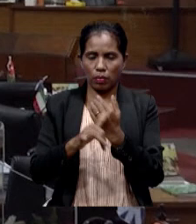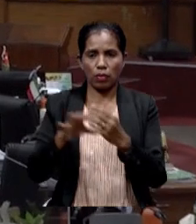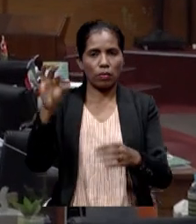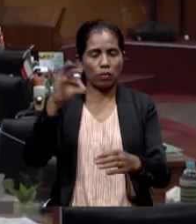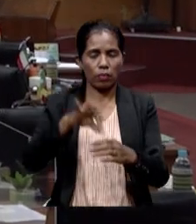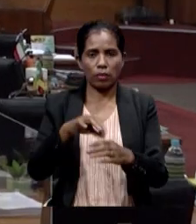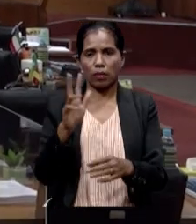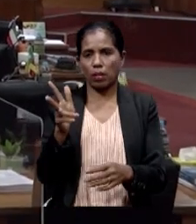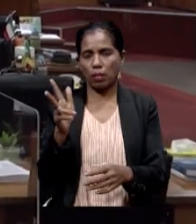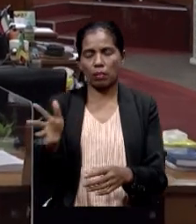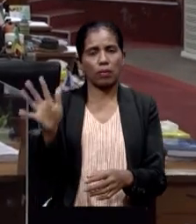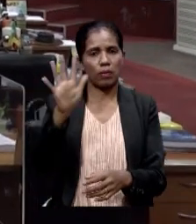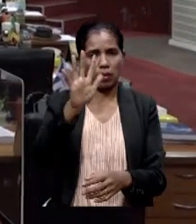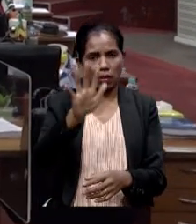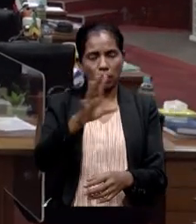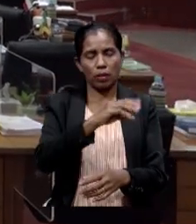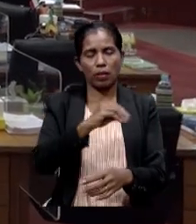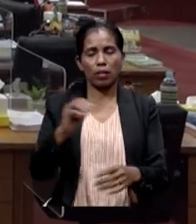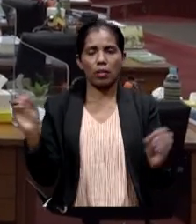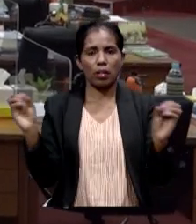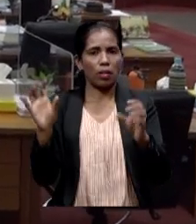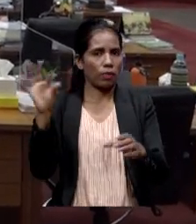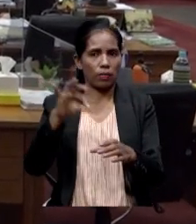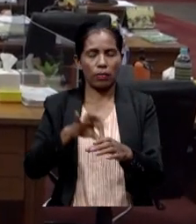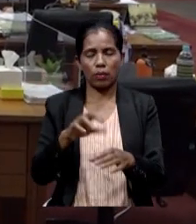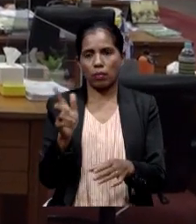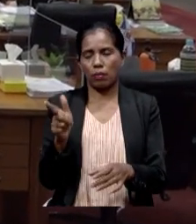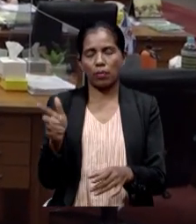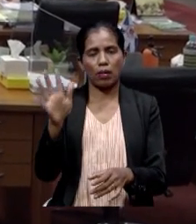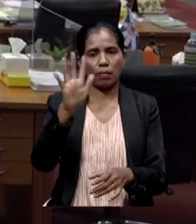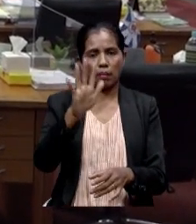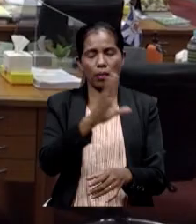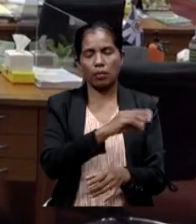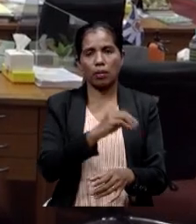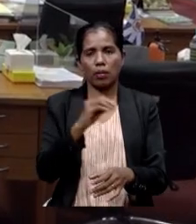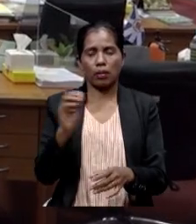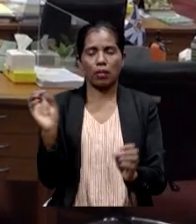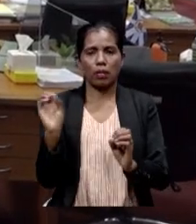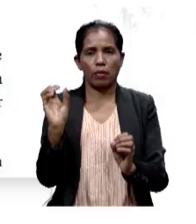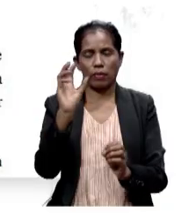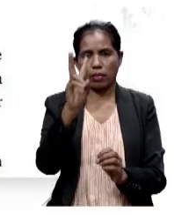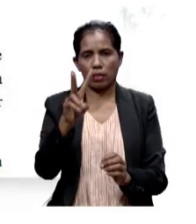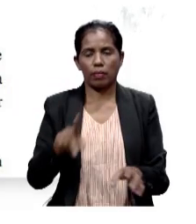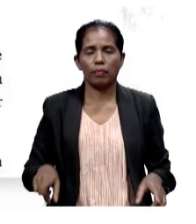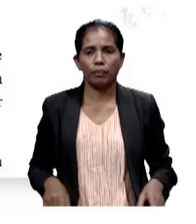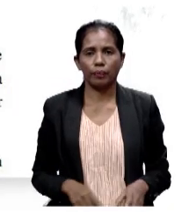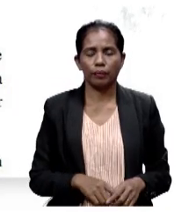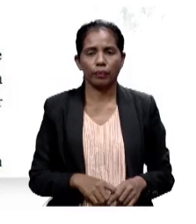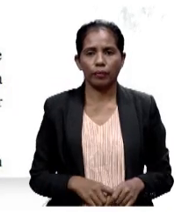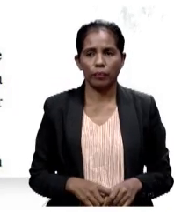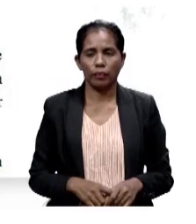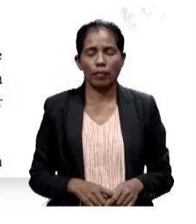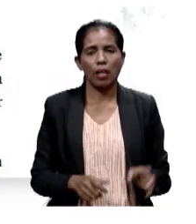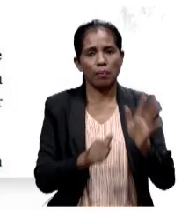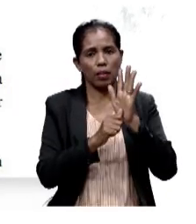favor Tolu no Lourassan Lima, no contra Rono Lourassinhat, no abstenção zero. Lei refere